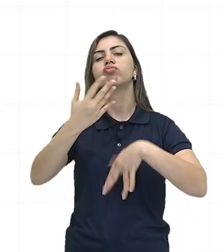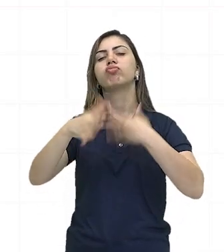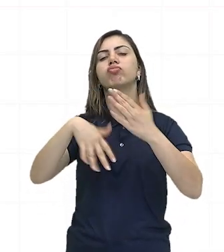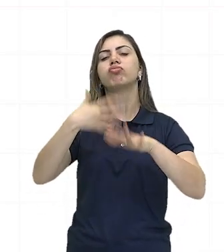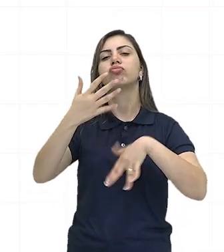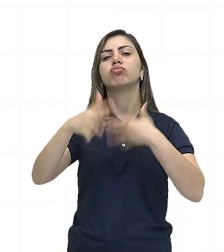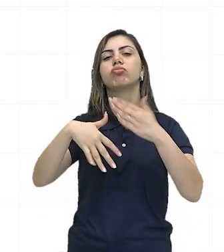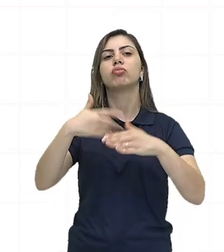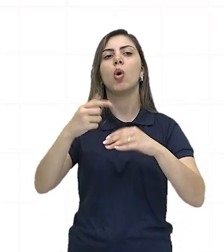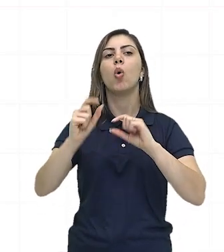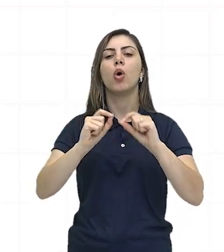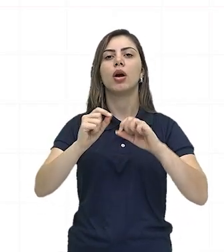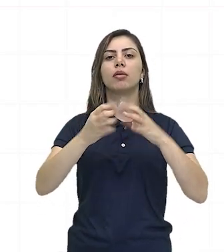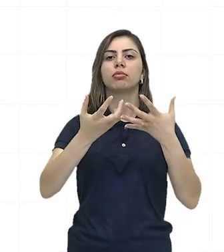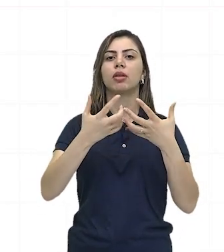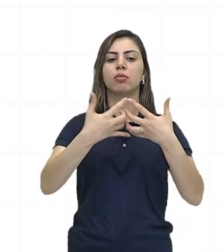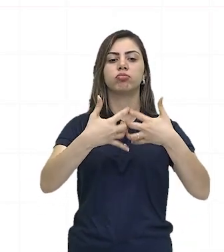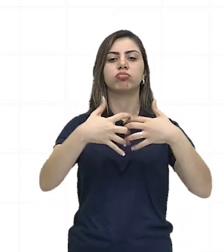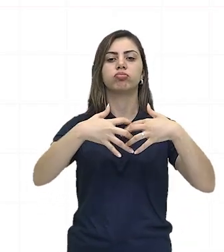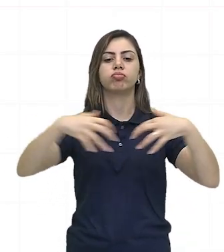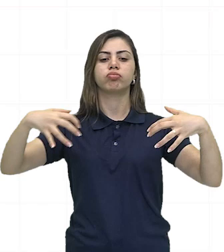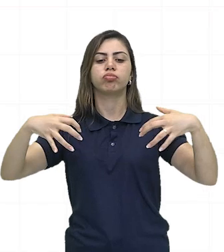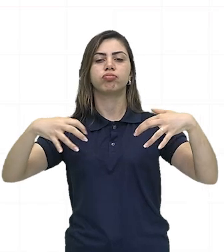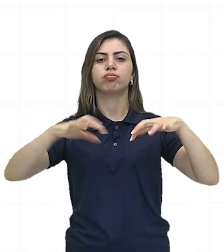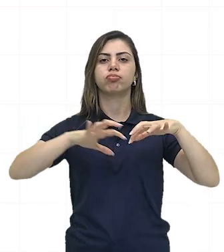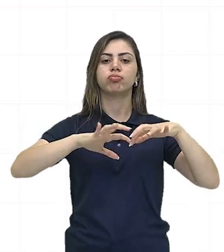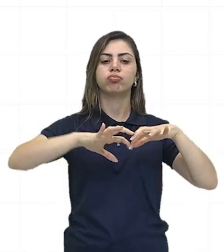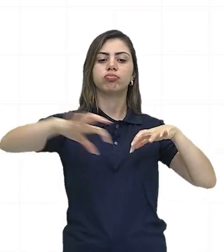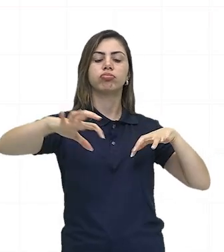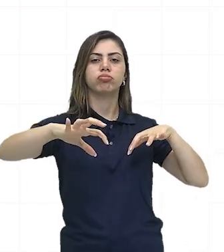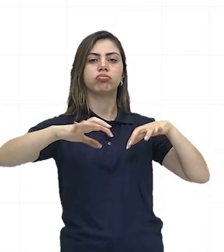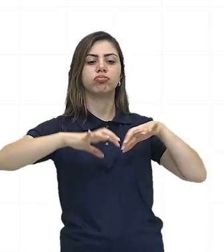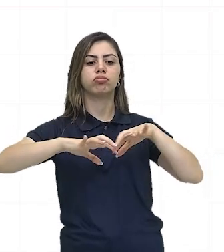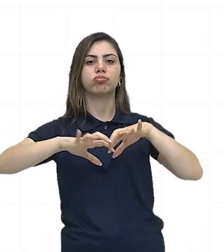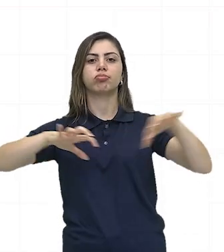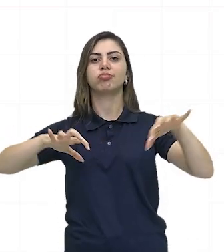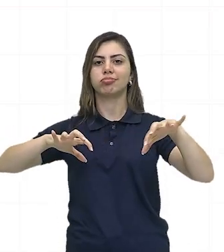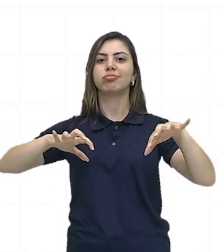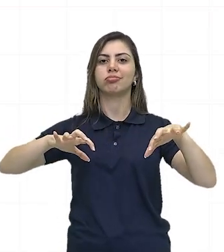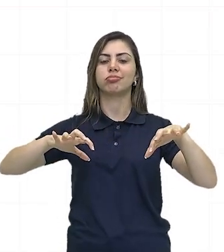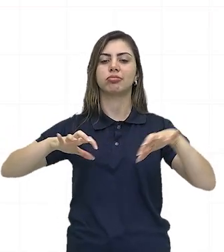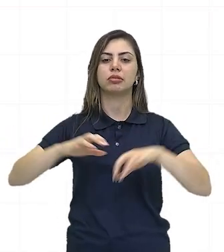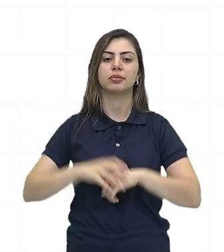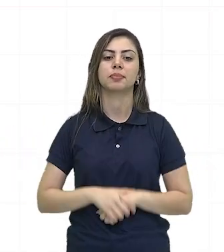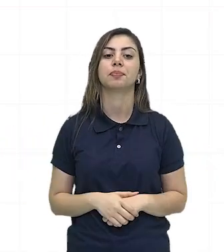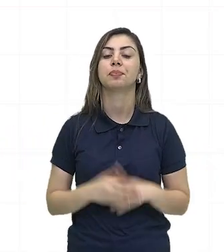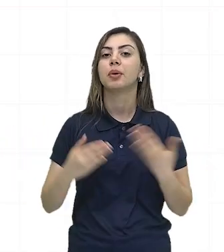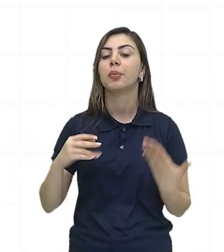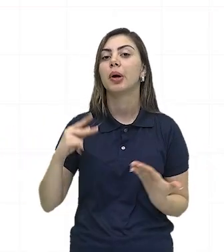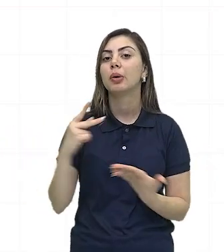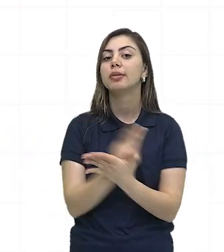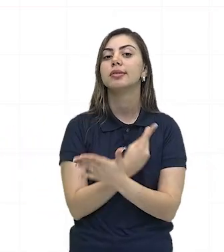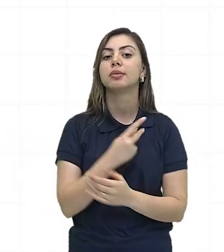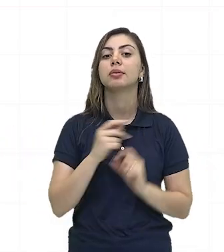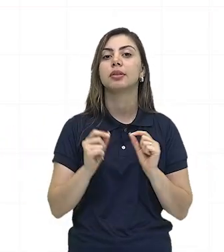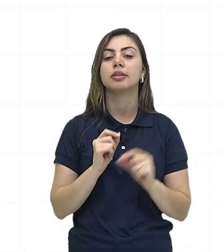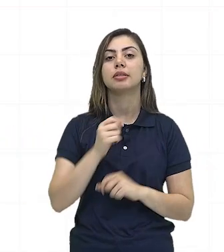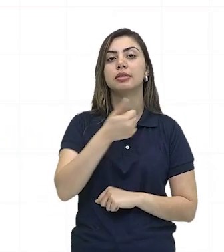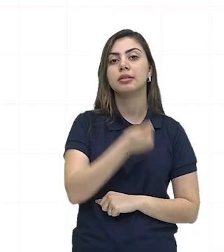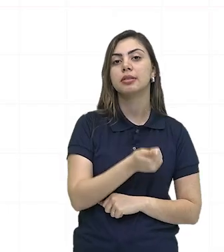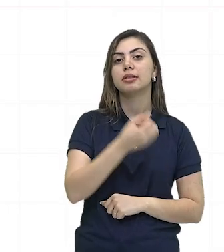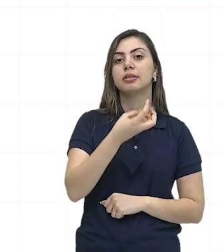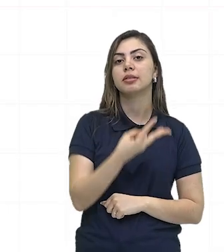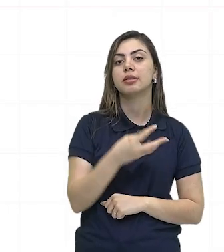fragmentando, né? Ela foi se separando. O que aconteceu? Há cerca de 135 milhões